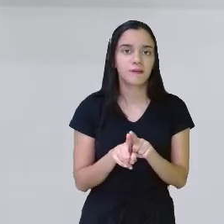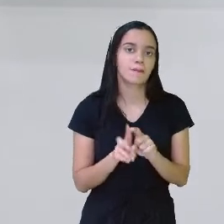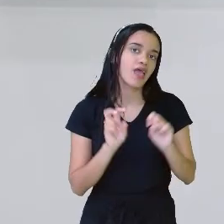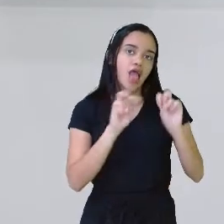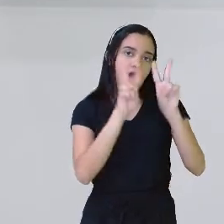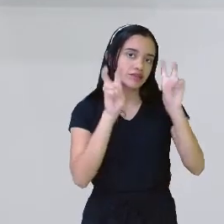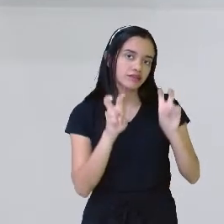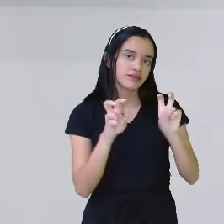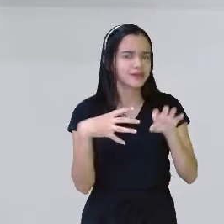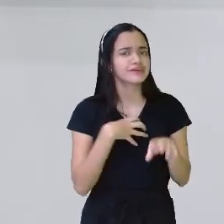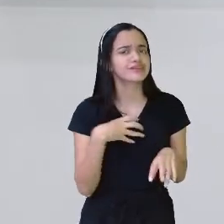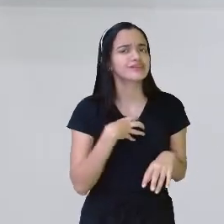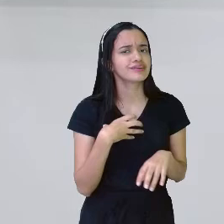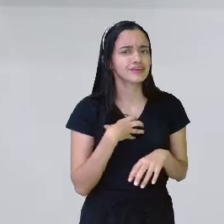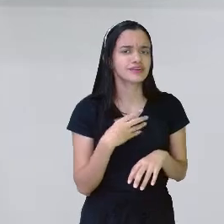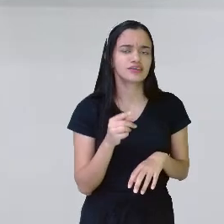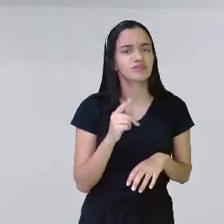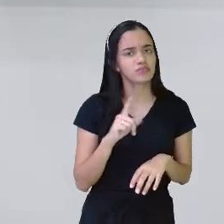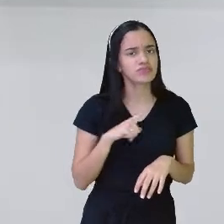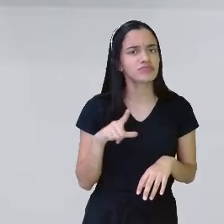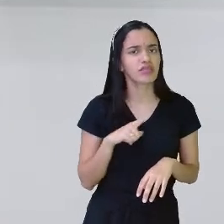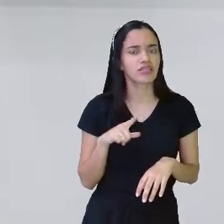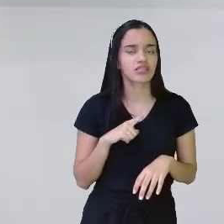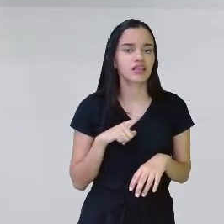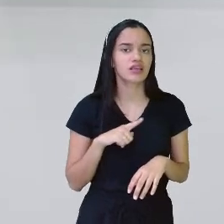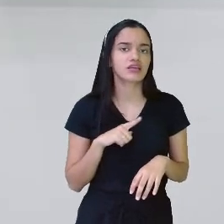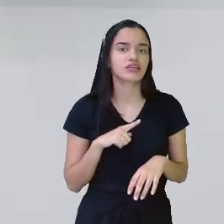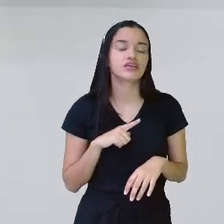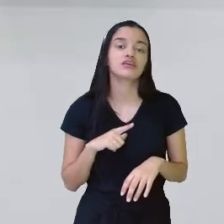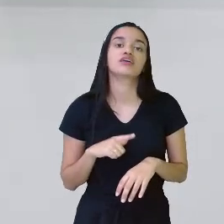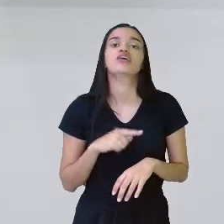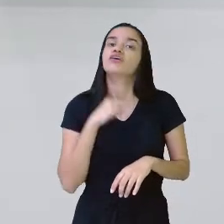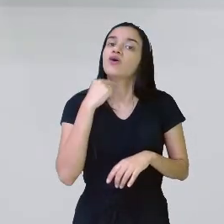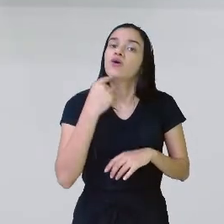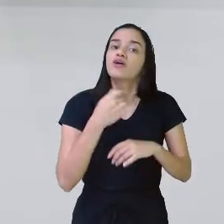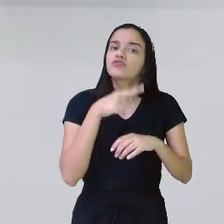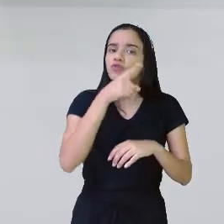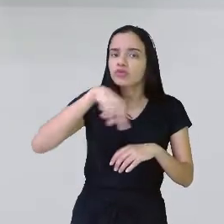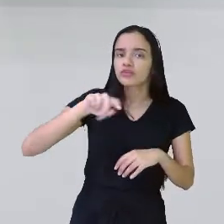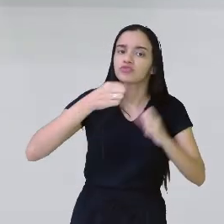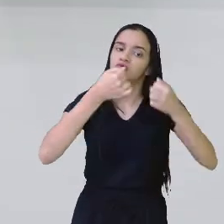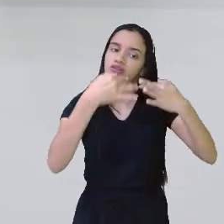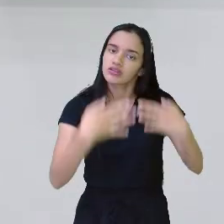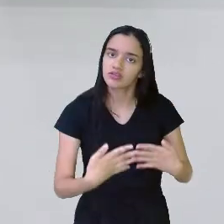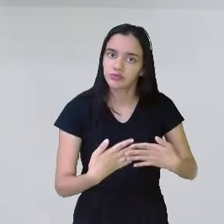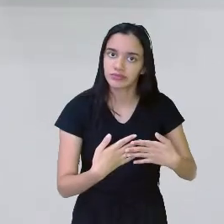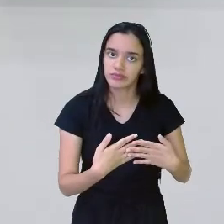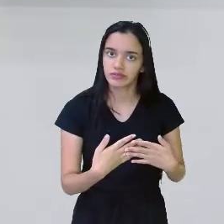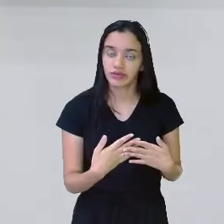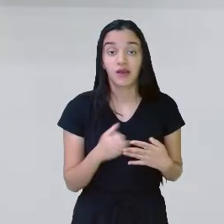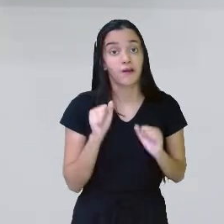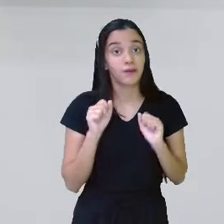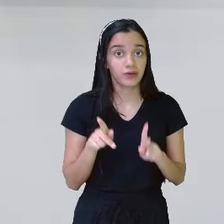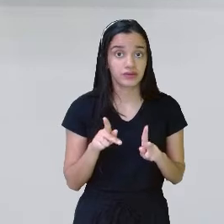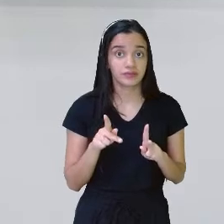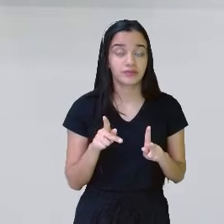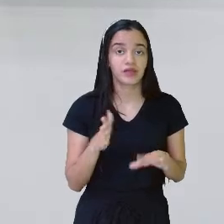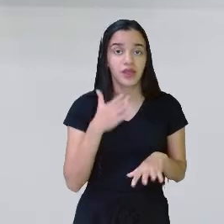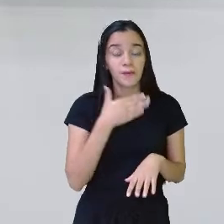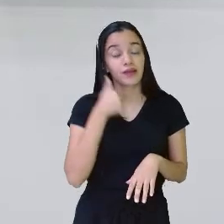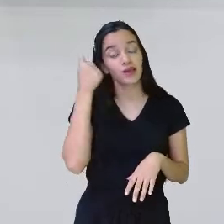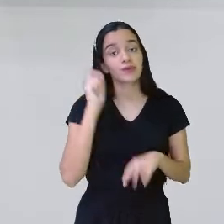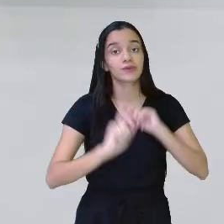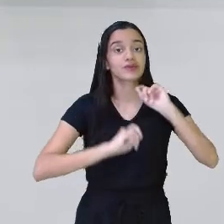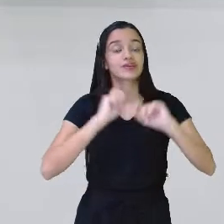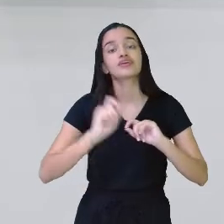abordagens que façam sentido para vocês, que vocês consigam discorrer sobre, que vocês consigam falar sobre, tá? É muito melhor um